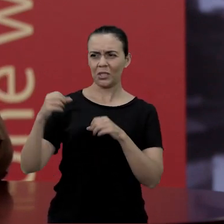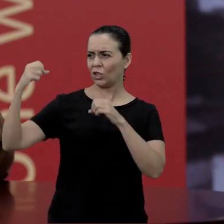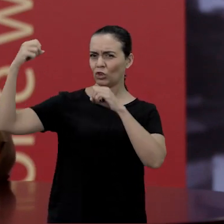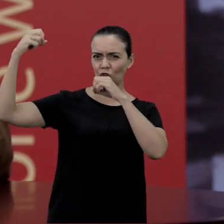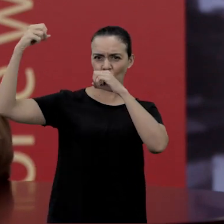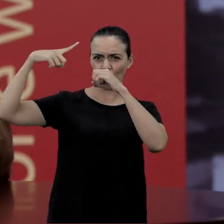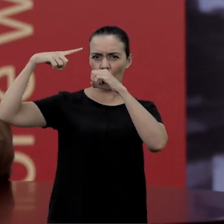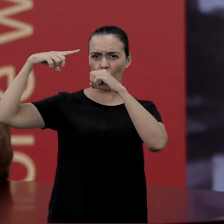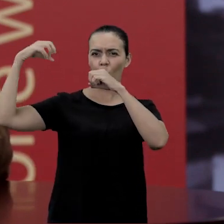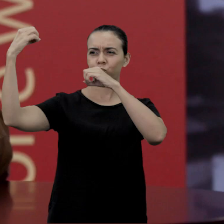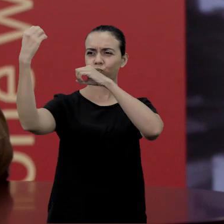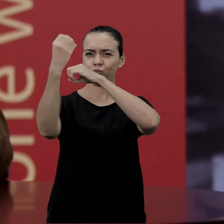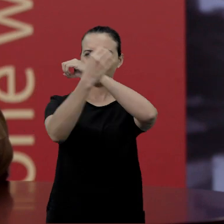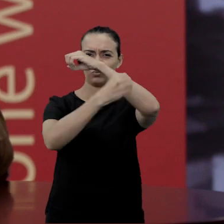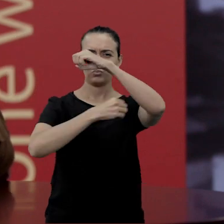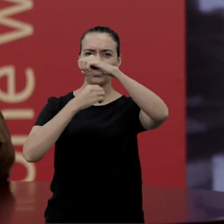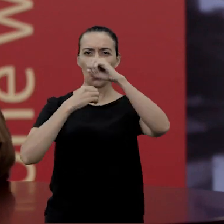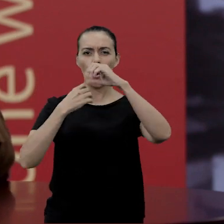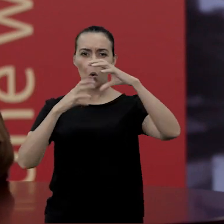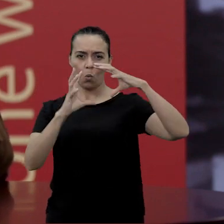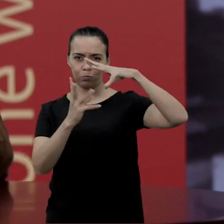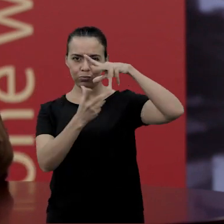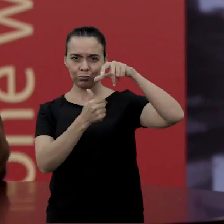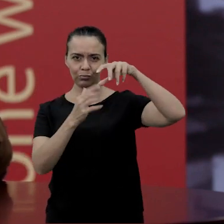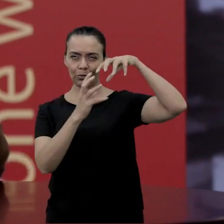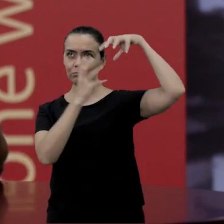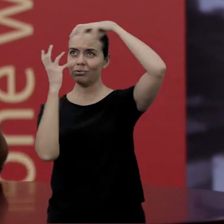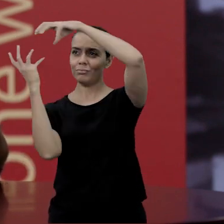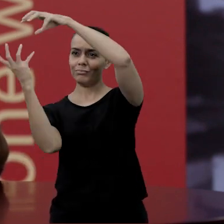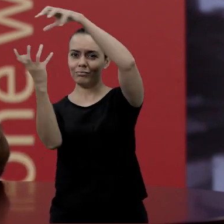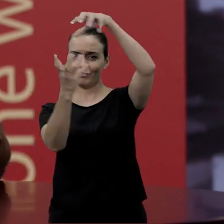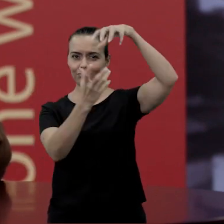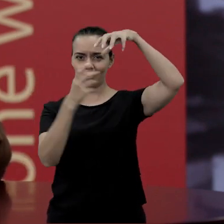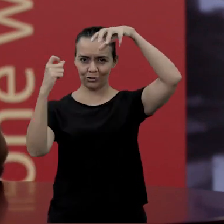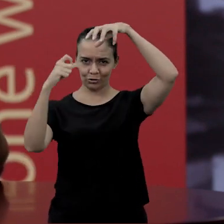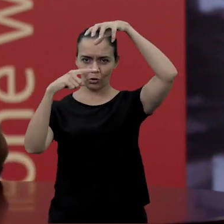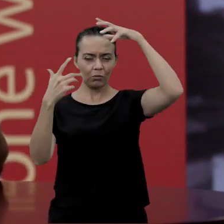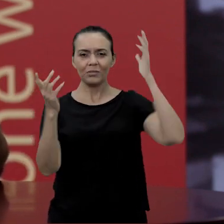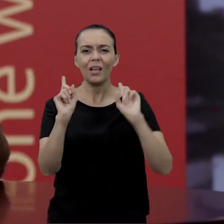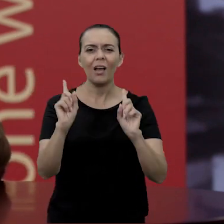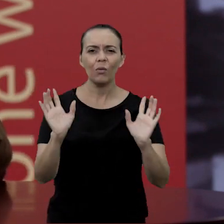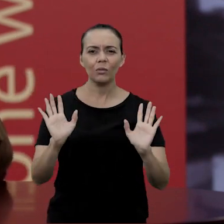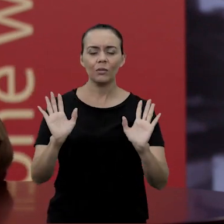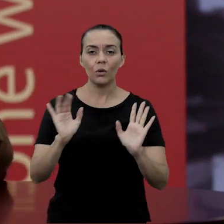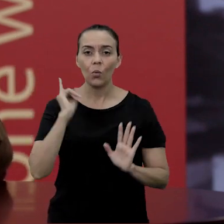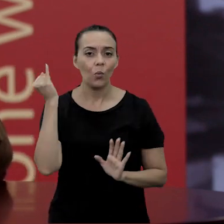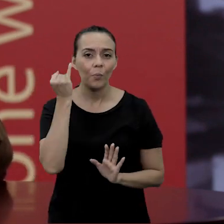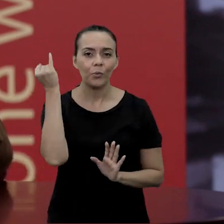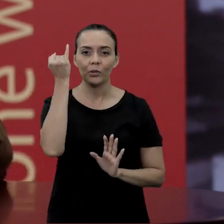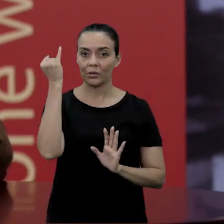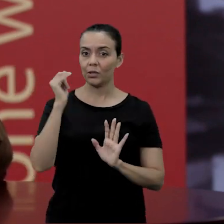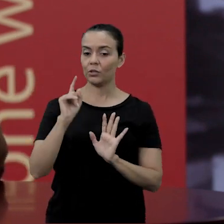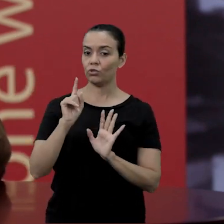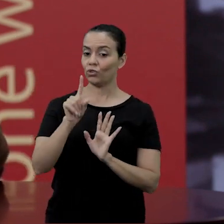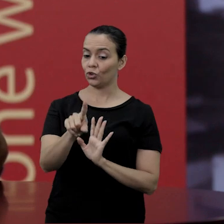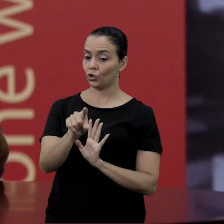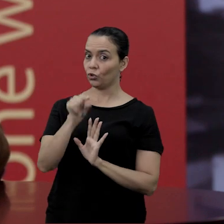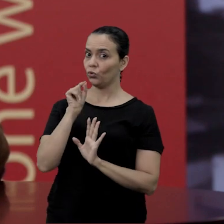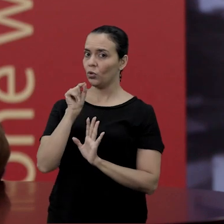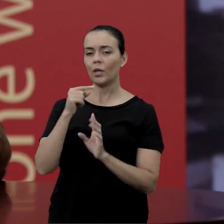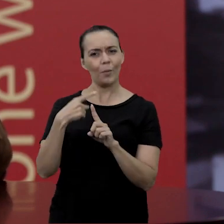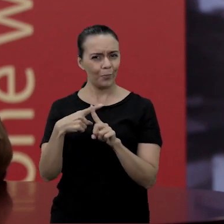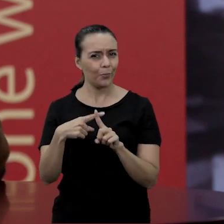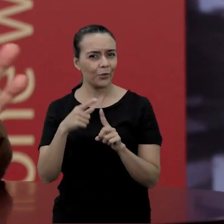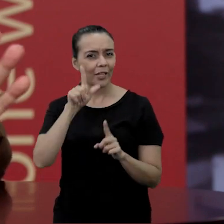que gira em torno da Terra ou a Terra que gira em torno do Sol. O fato é que é necessário, né, decidir,